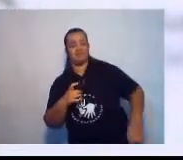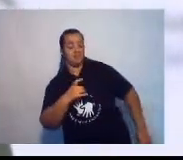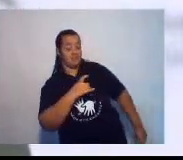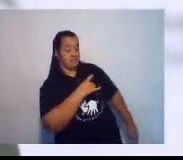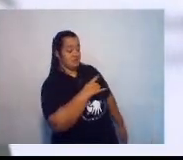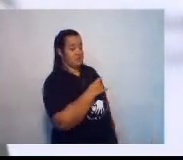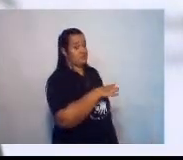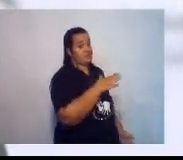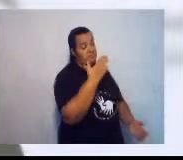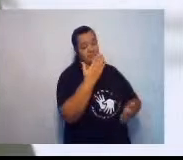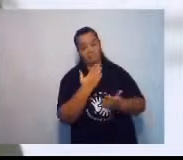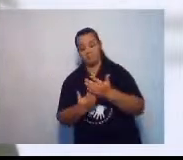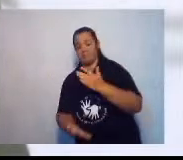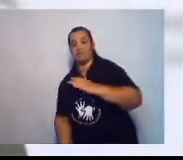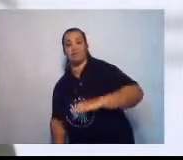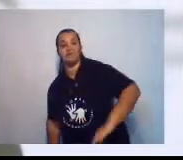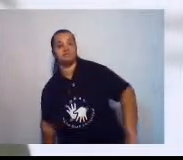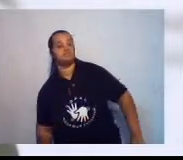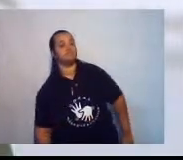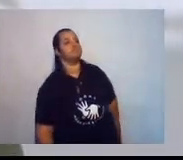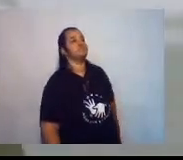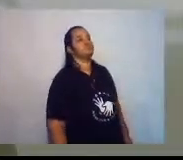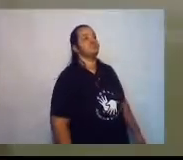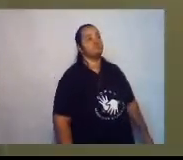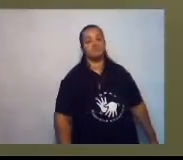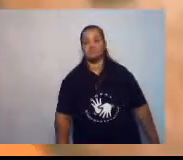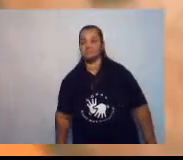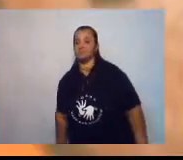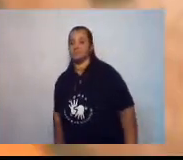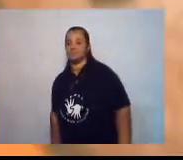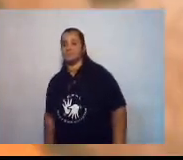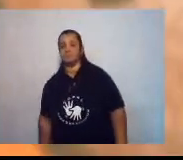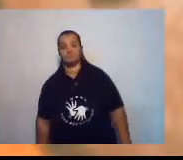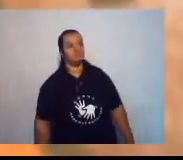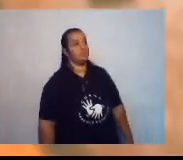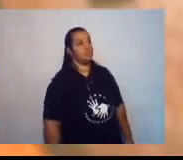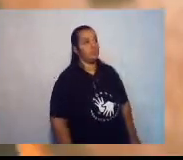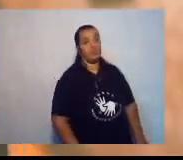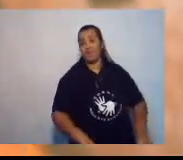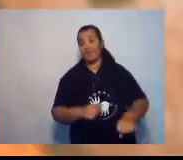se envolvendo, perdendo medo.